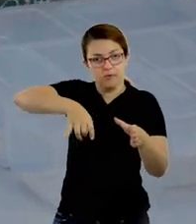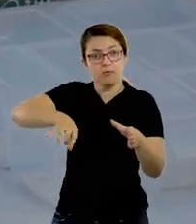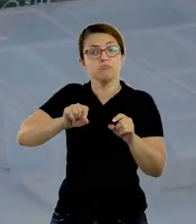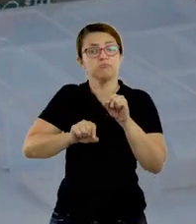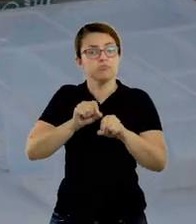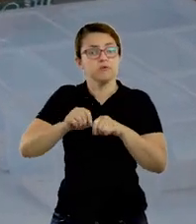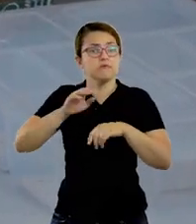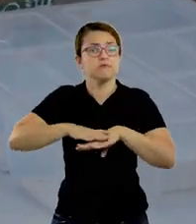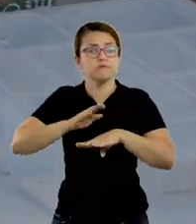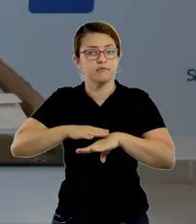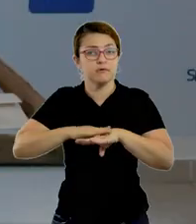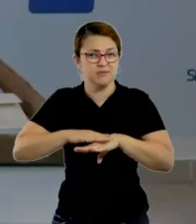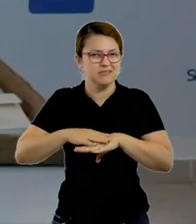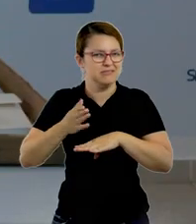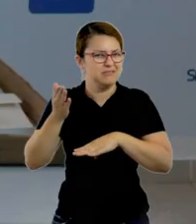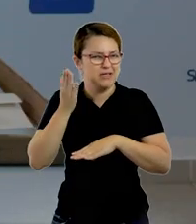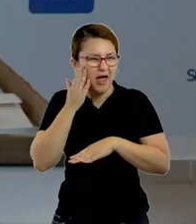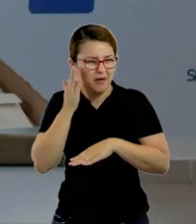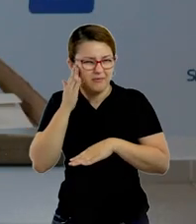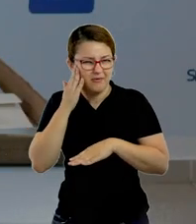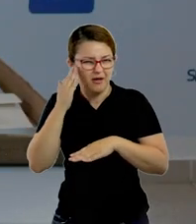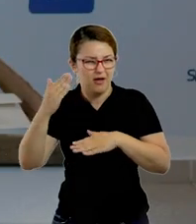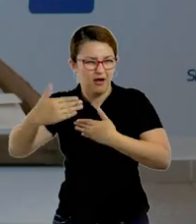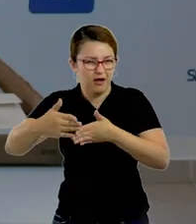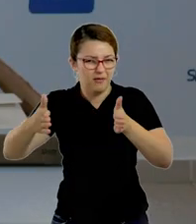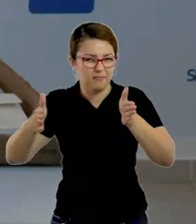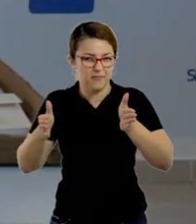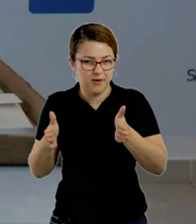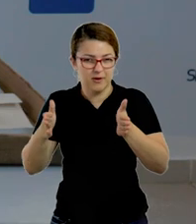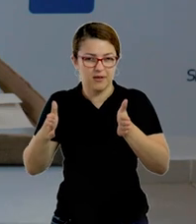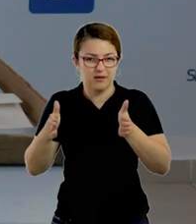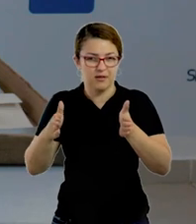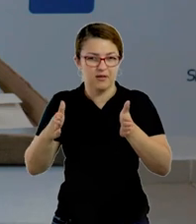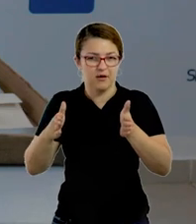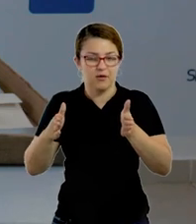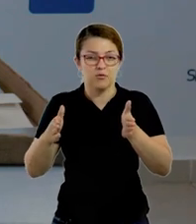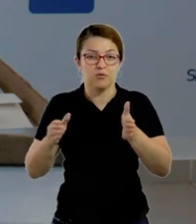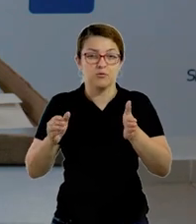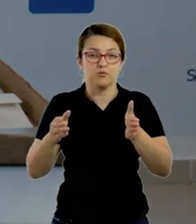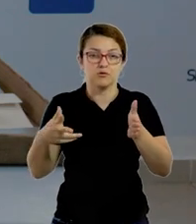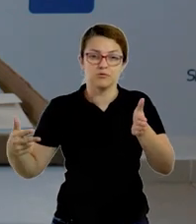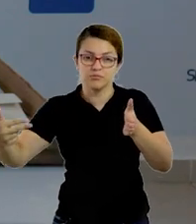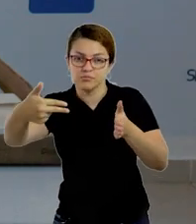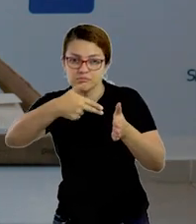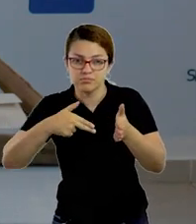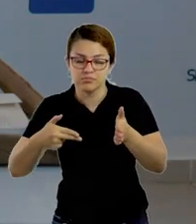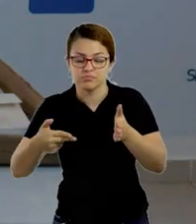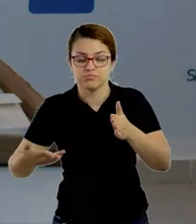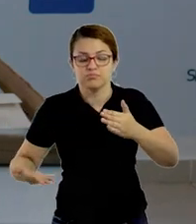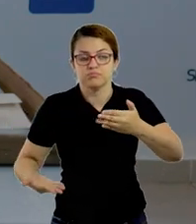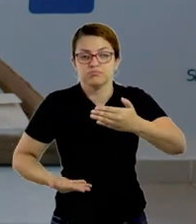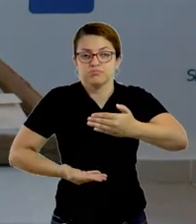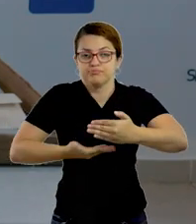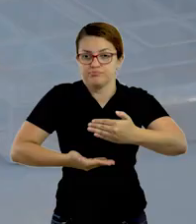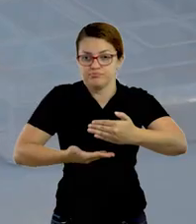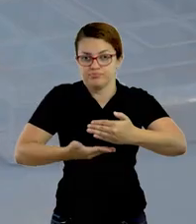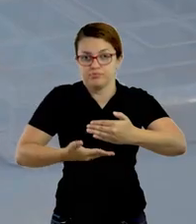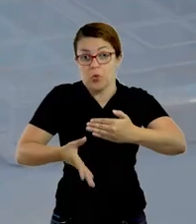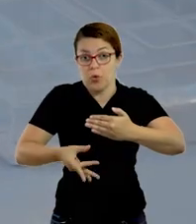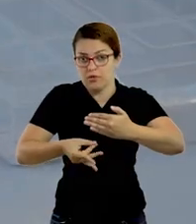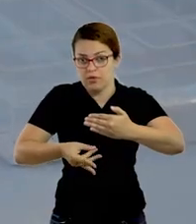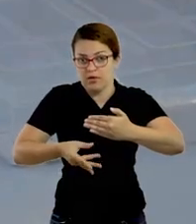ó, eu fiz de papelão. Eu recortei aqui essas partes e encaixei. A parte de baixo eu colei e tá